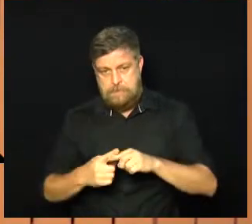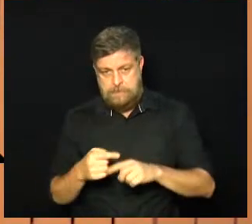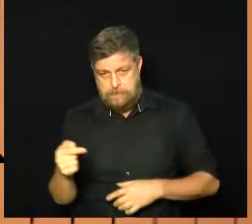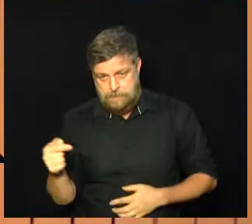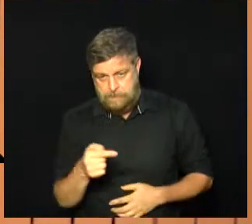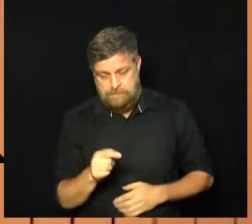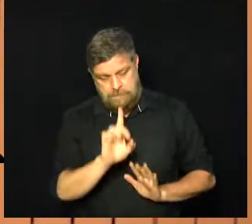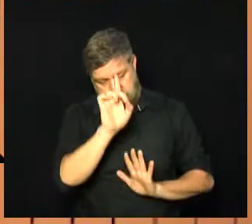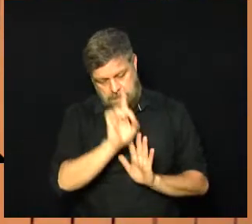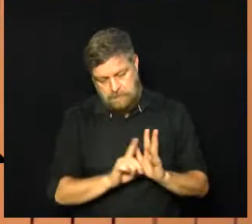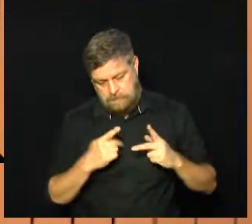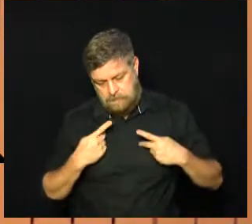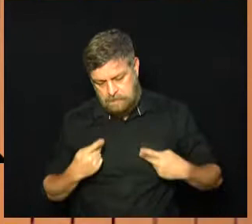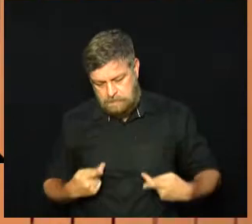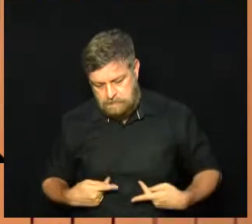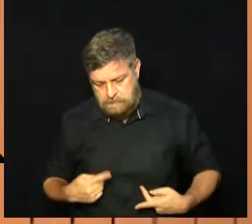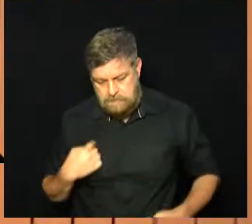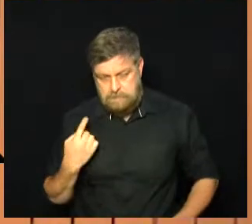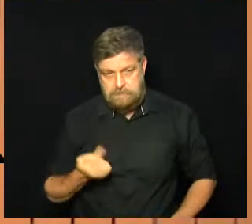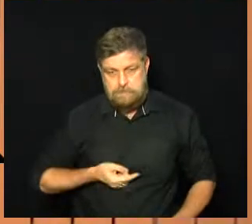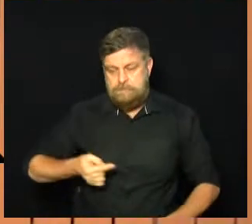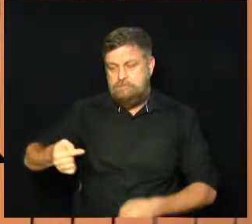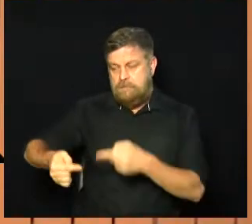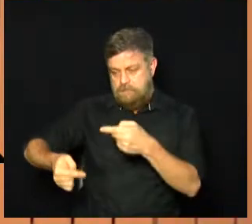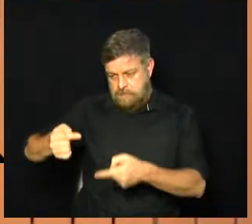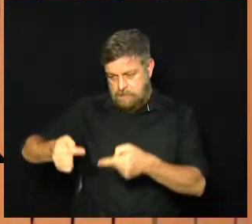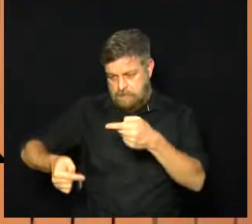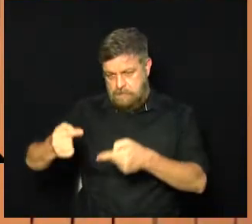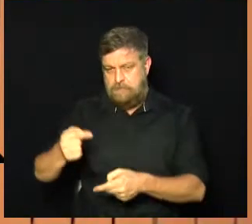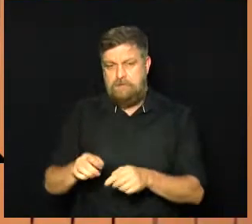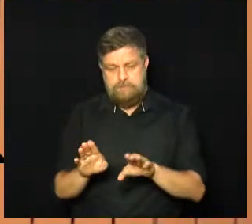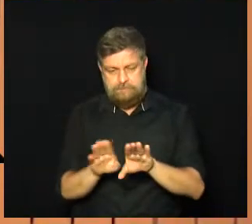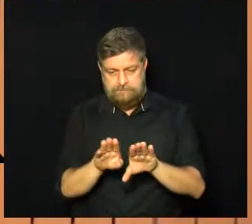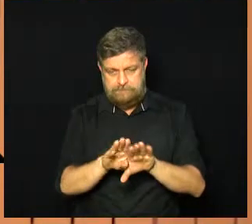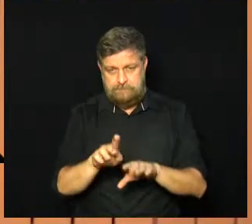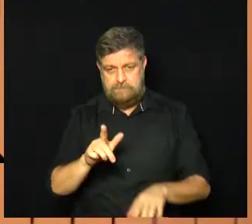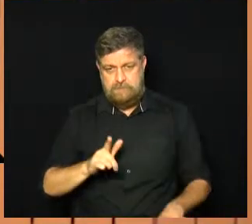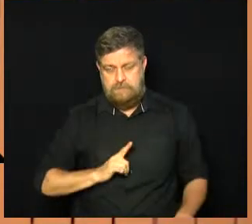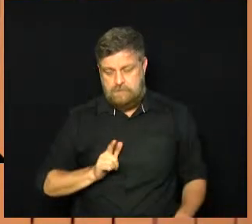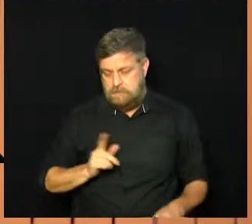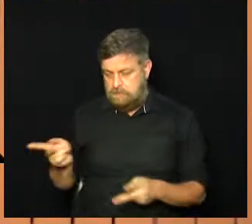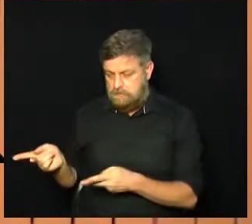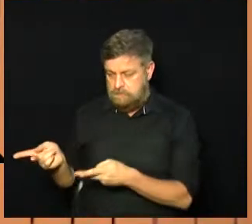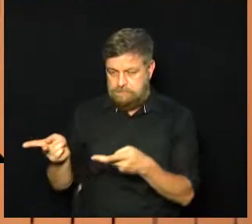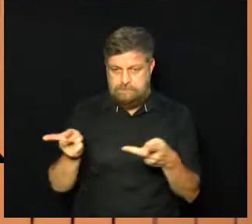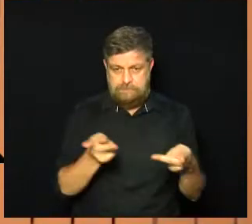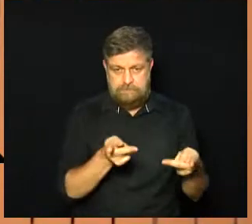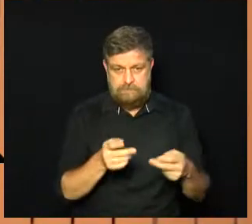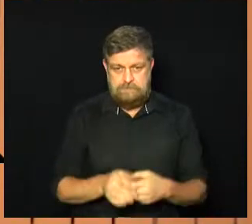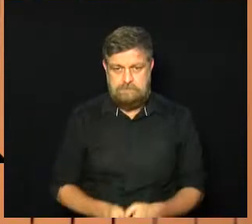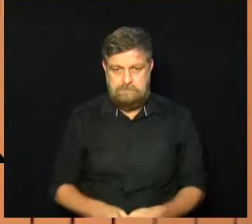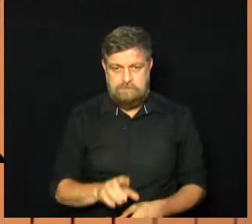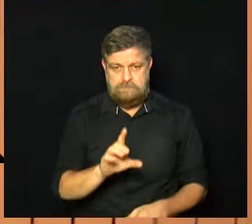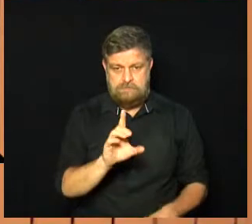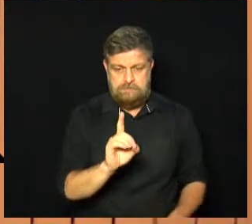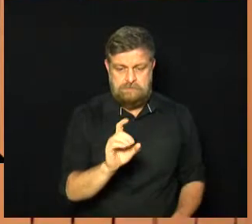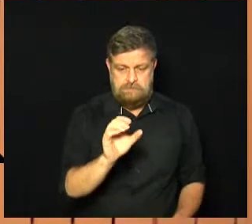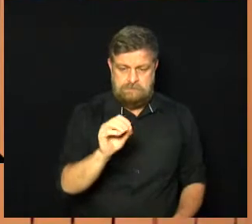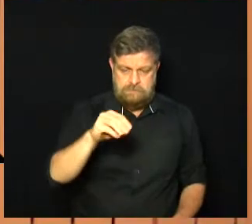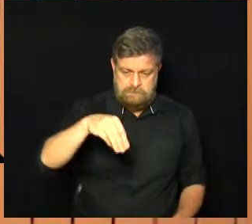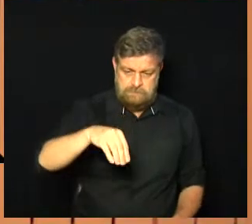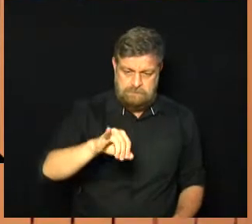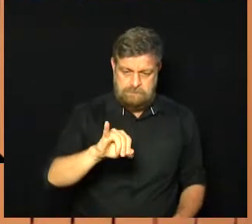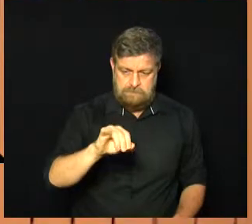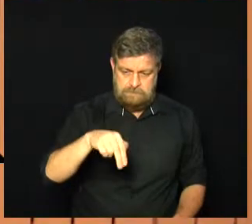direito humano e por isso a gente trouxe esse debate nessa comissão também. E a gente teve como convidadas a Domingas Cardoso, coordenadora do